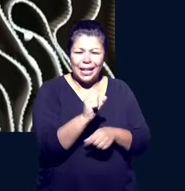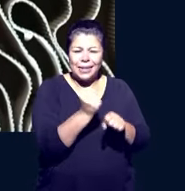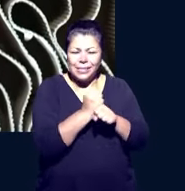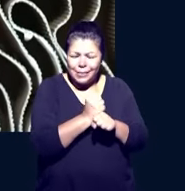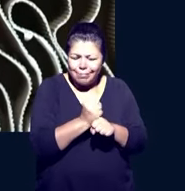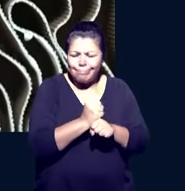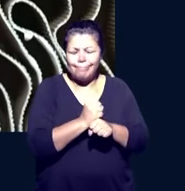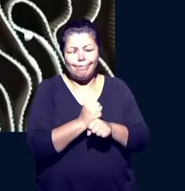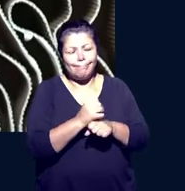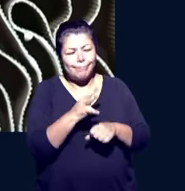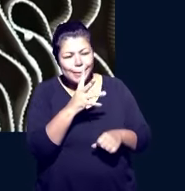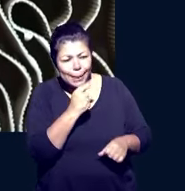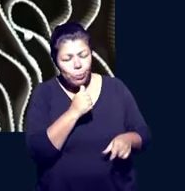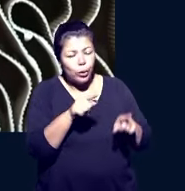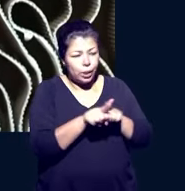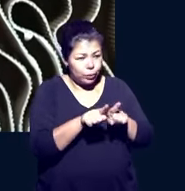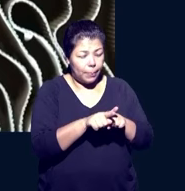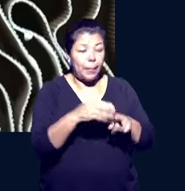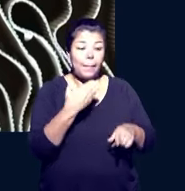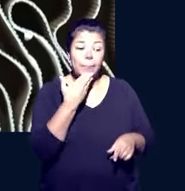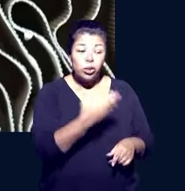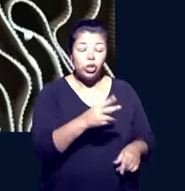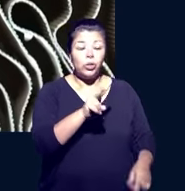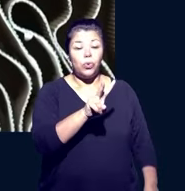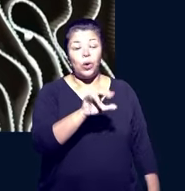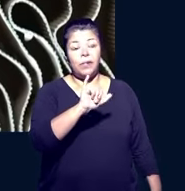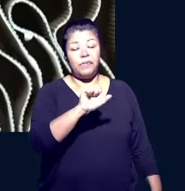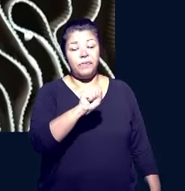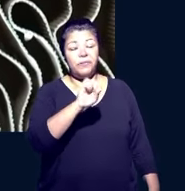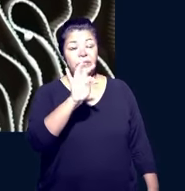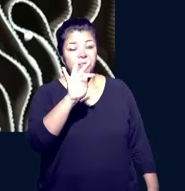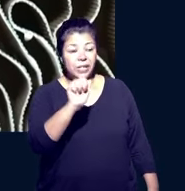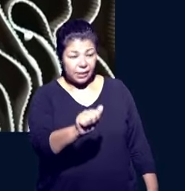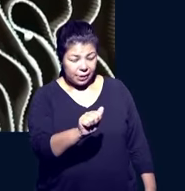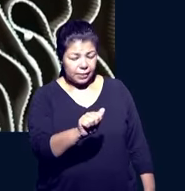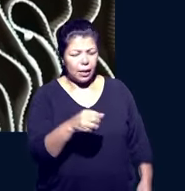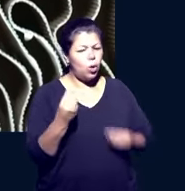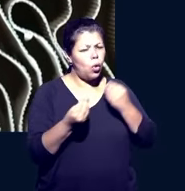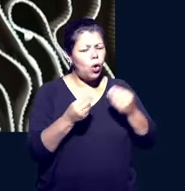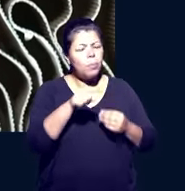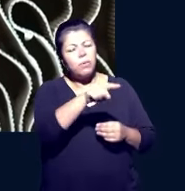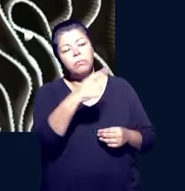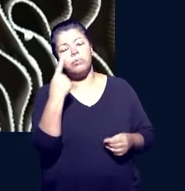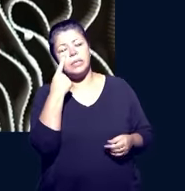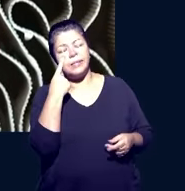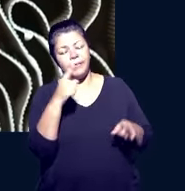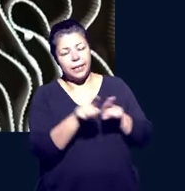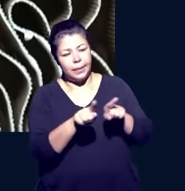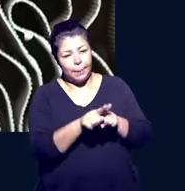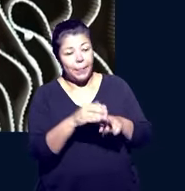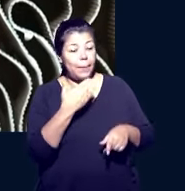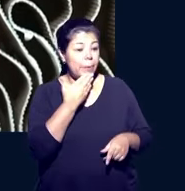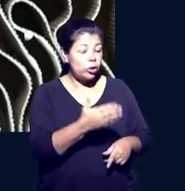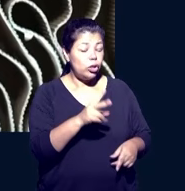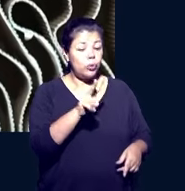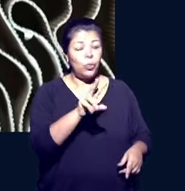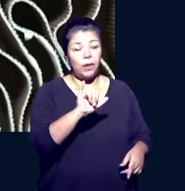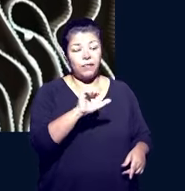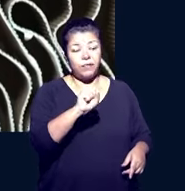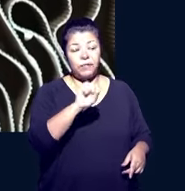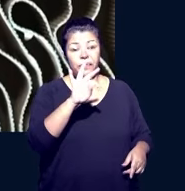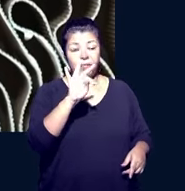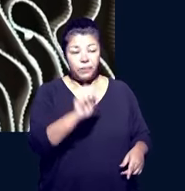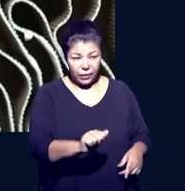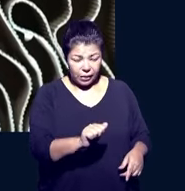pedidos de vista eh como seor v na sua gestão o tema do pedido de vistas e se isso se mantém como